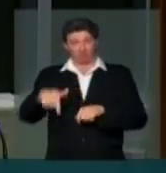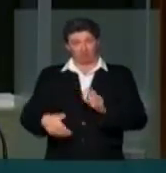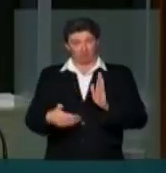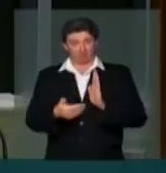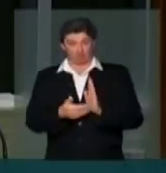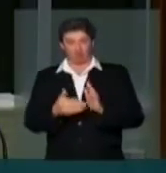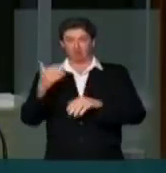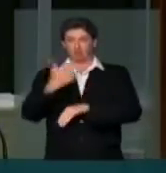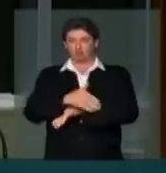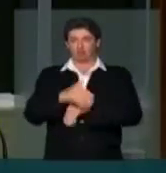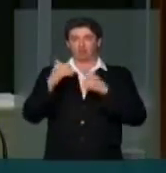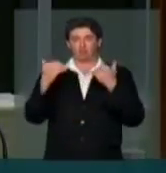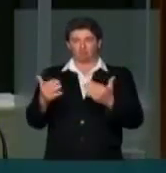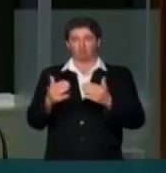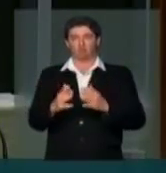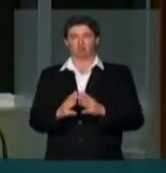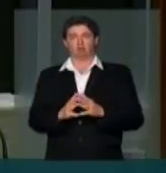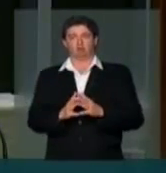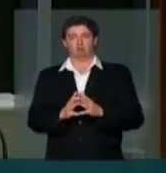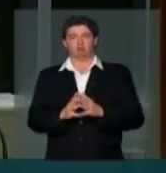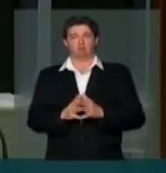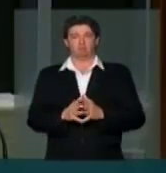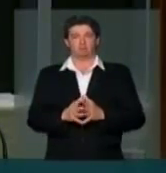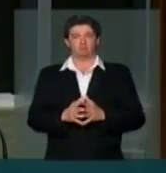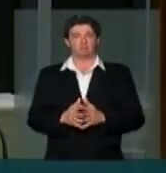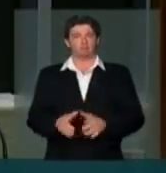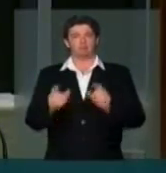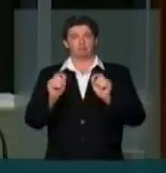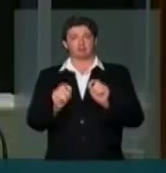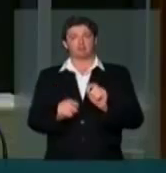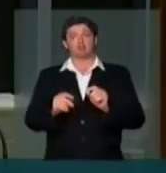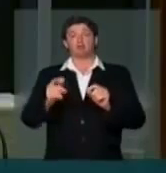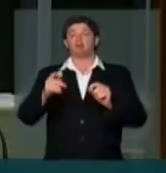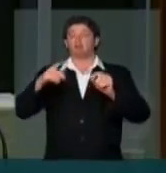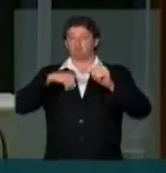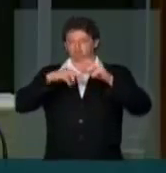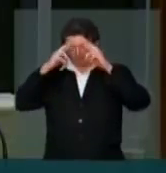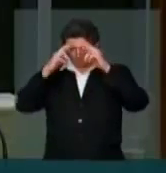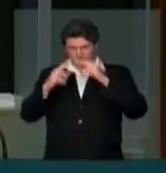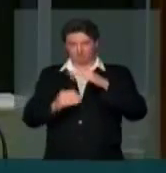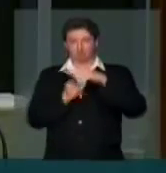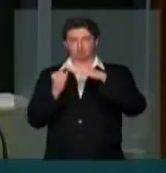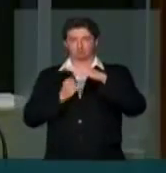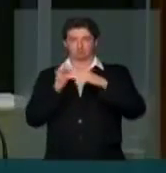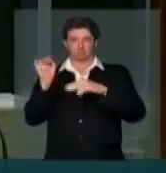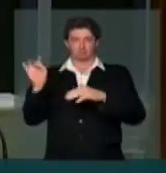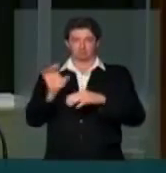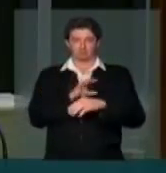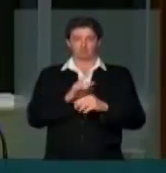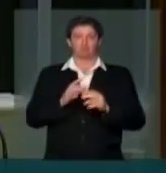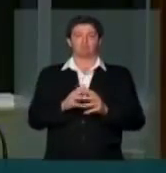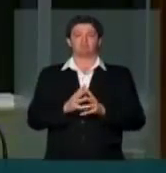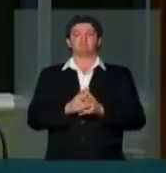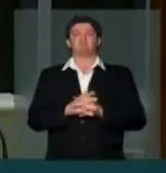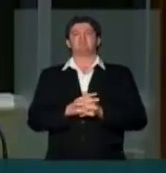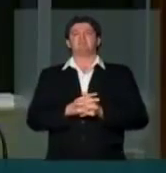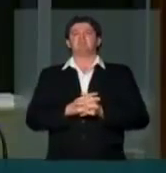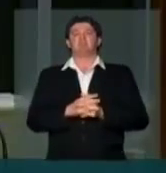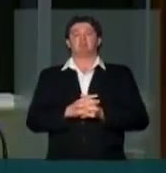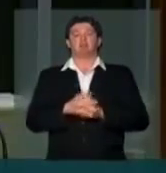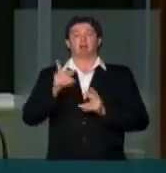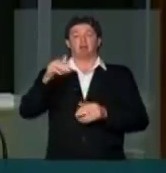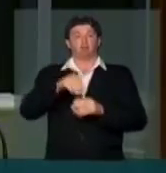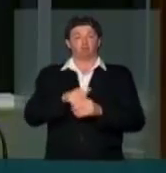casa, nas ruas, com a de que serão respeitadas as instituições que levaram, através do